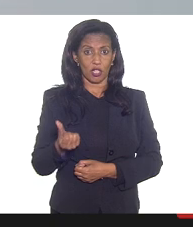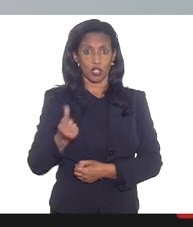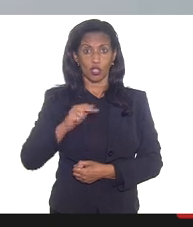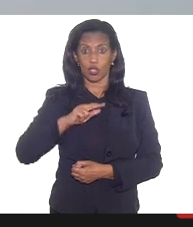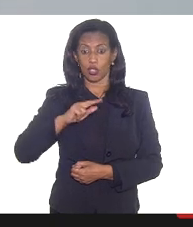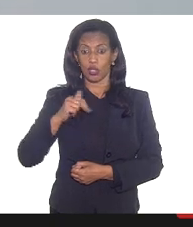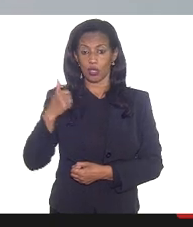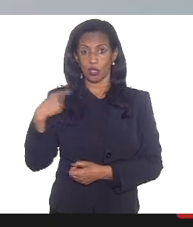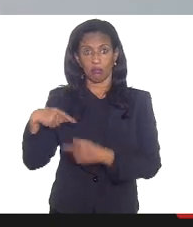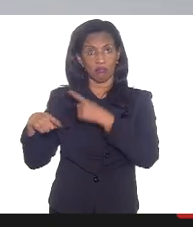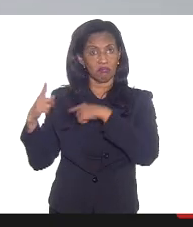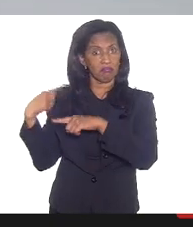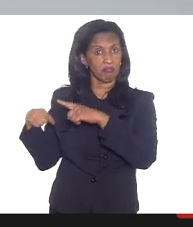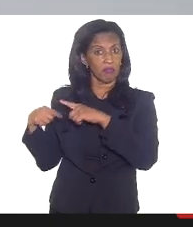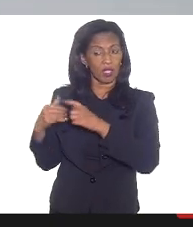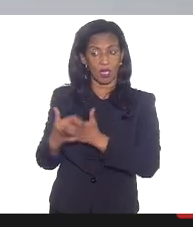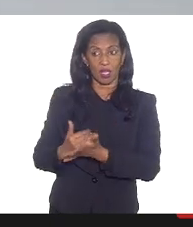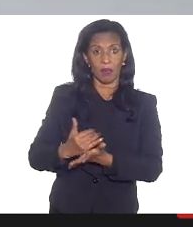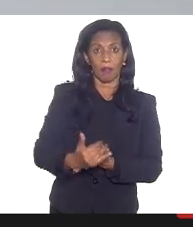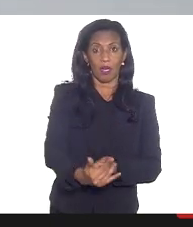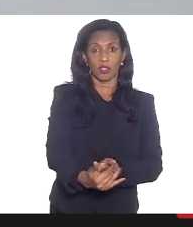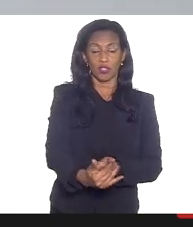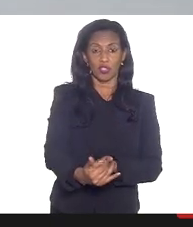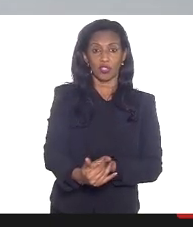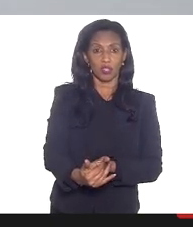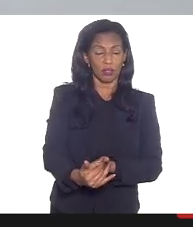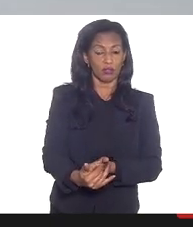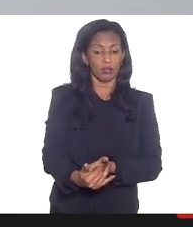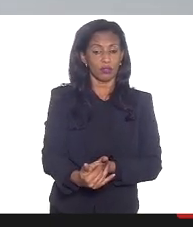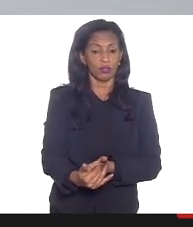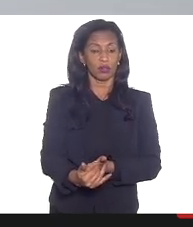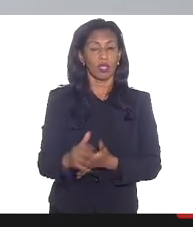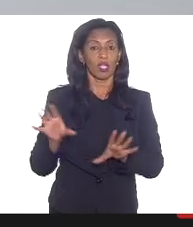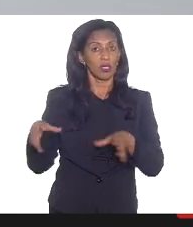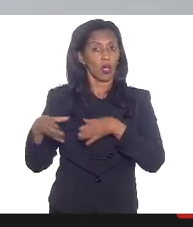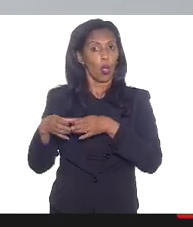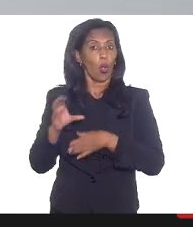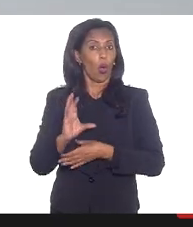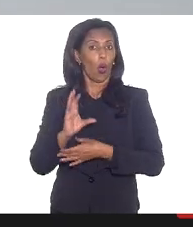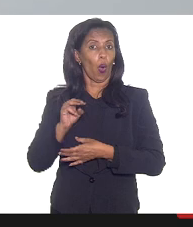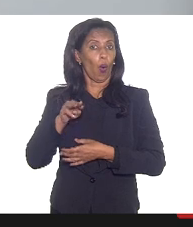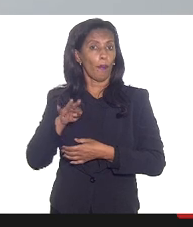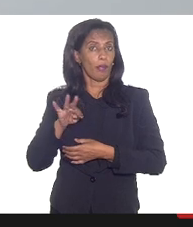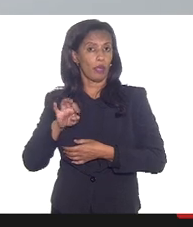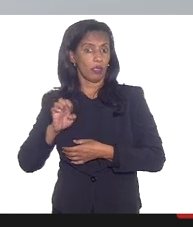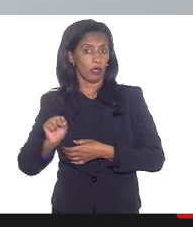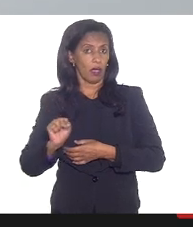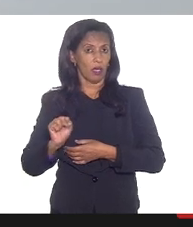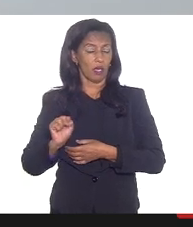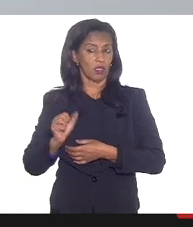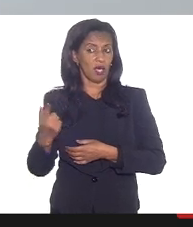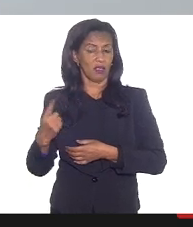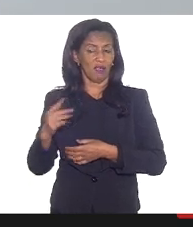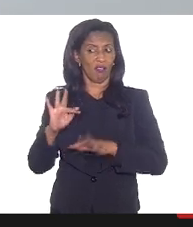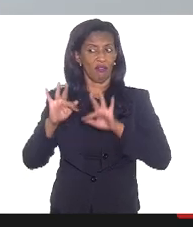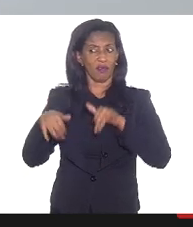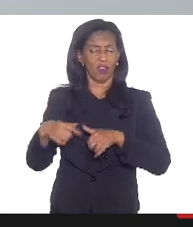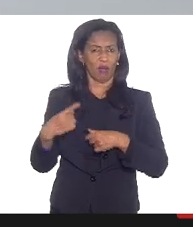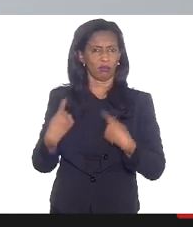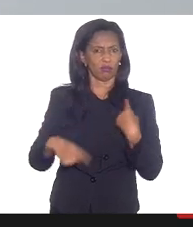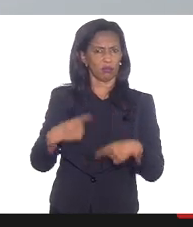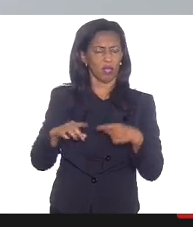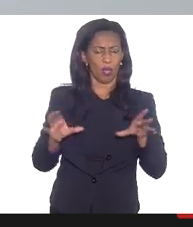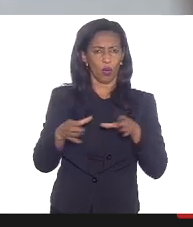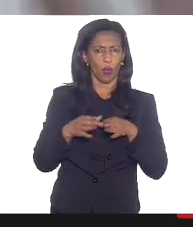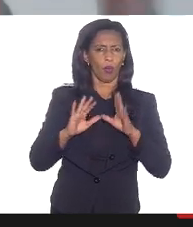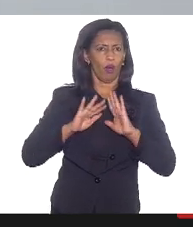julho. E a partir disso que foram esses comitês, até o final do debate, na verdade, as